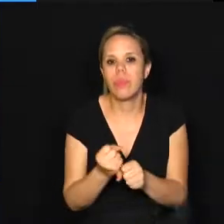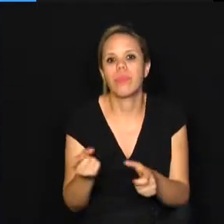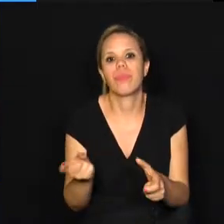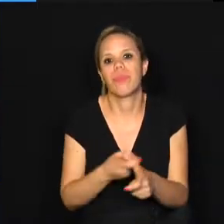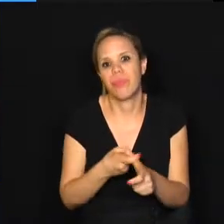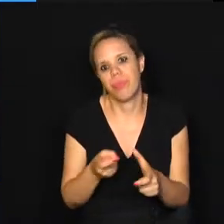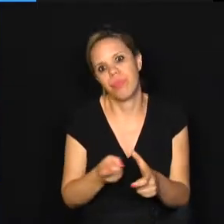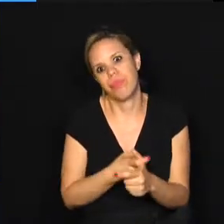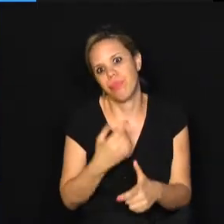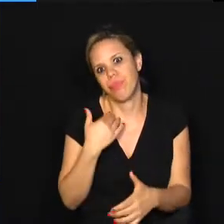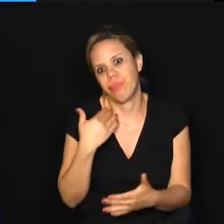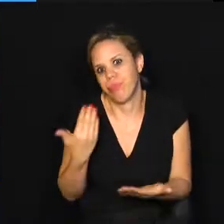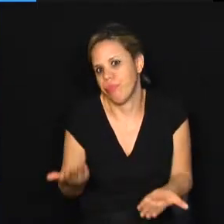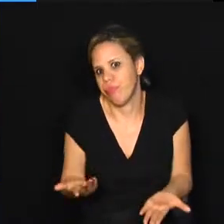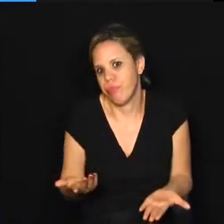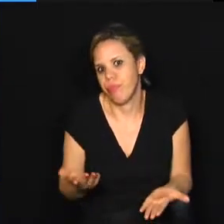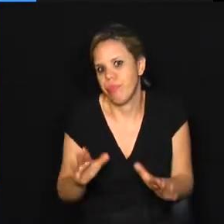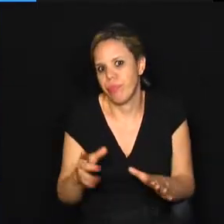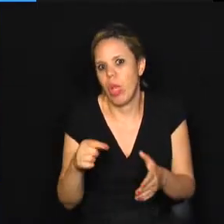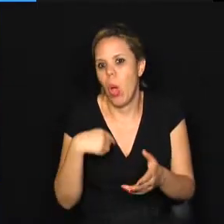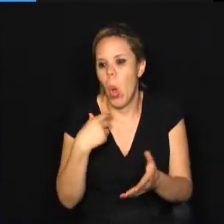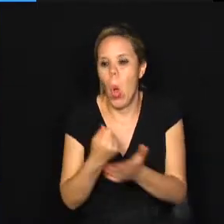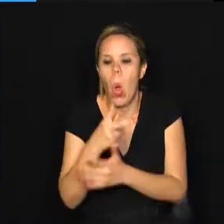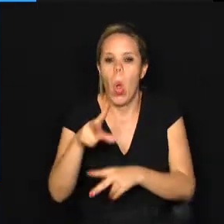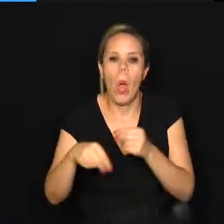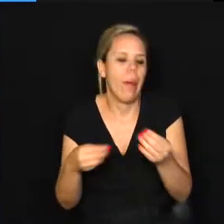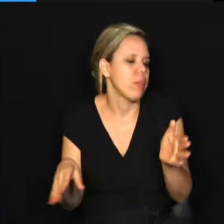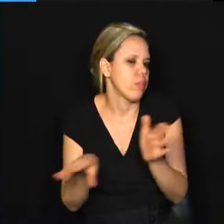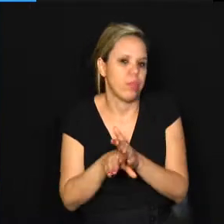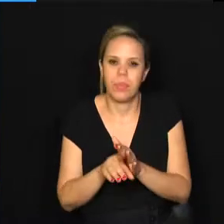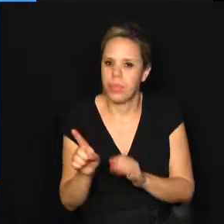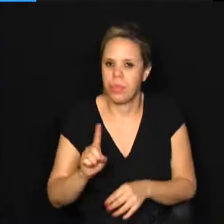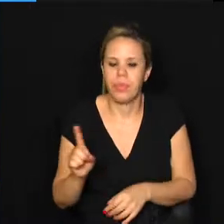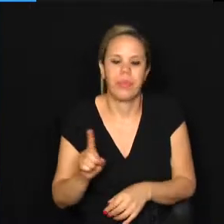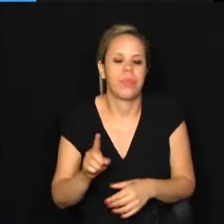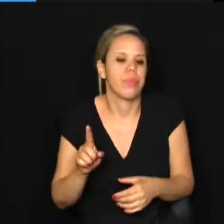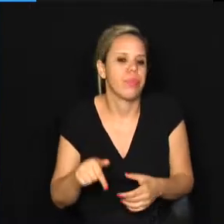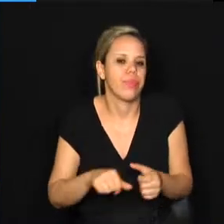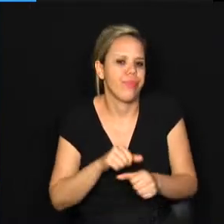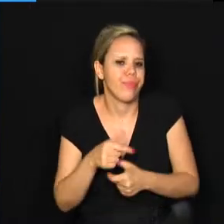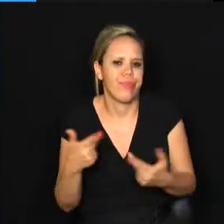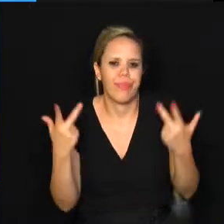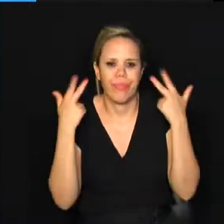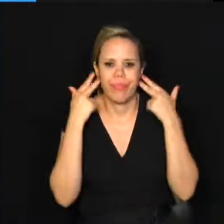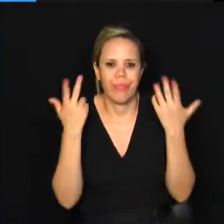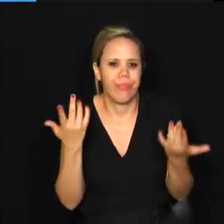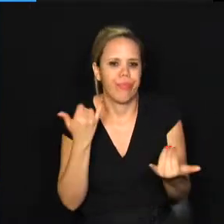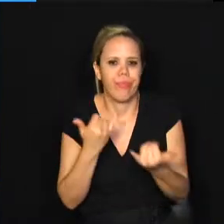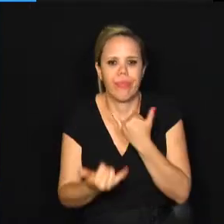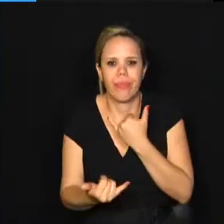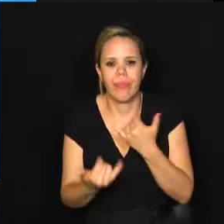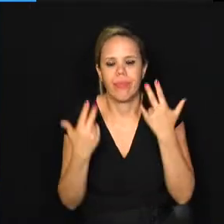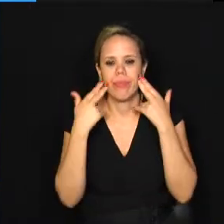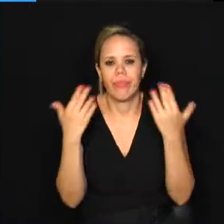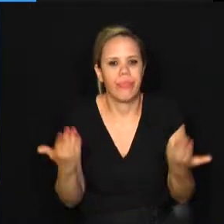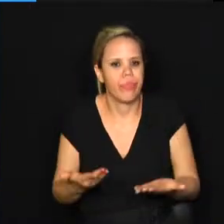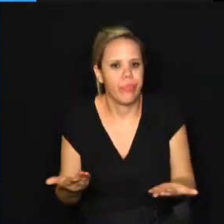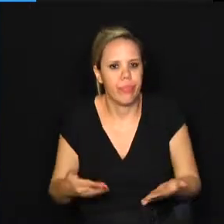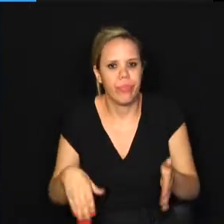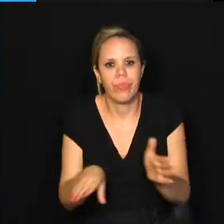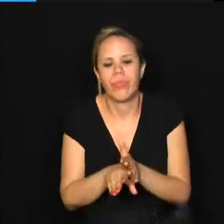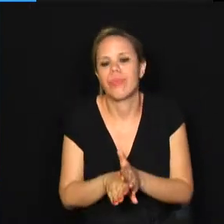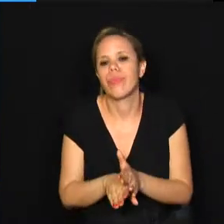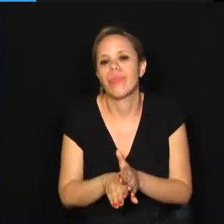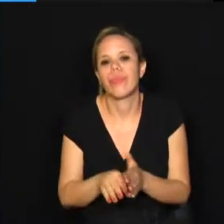bancário, mas as encomendas, quando a gente compra, não chega. E isso virou uma rotina e tá comum, né, hoje. Hoje chega uma encomenda